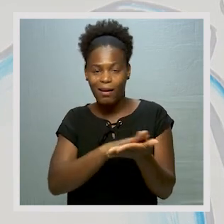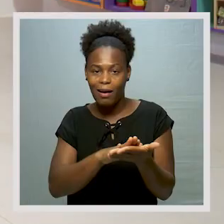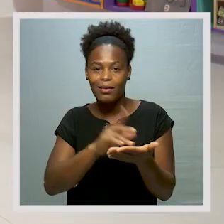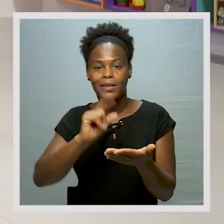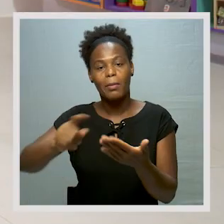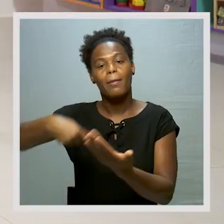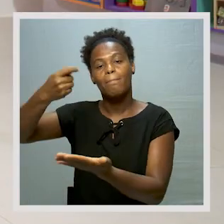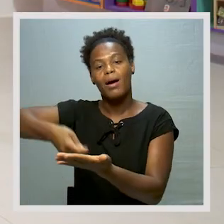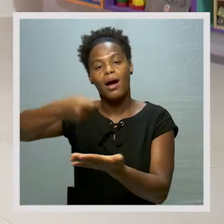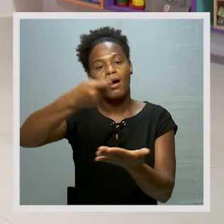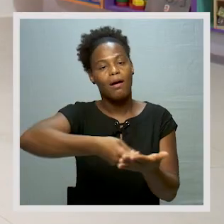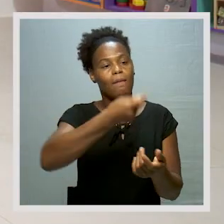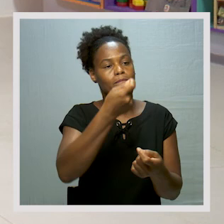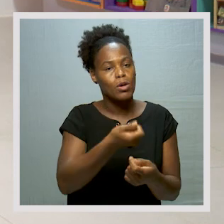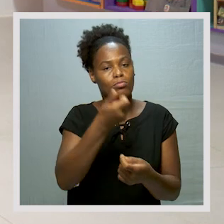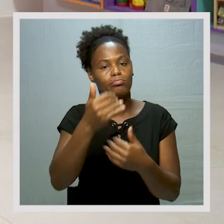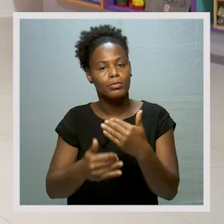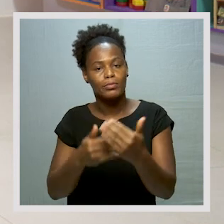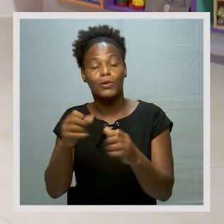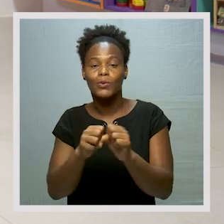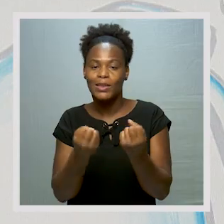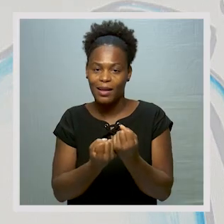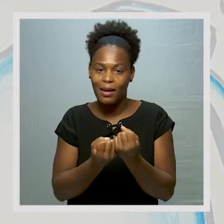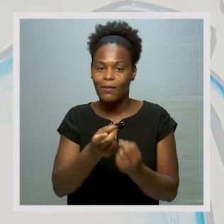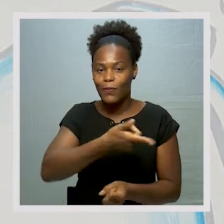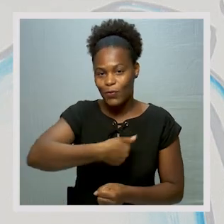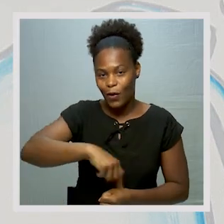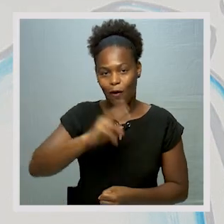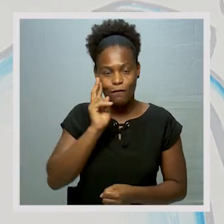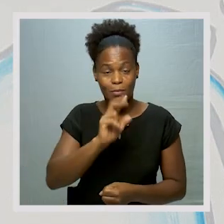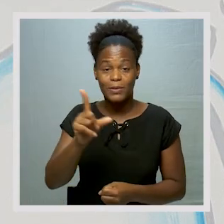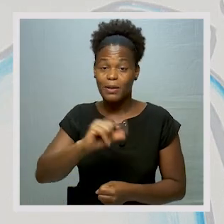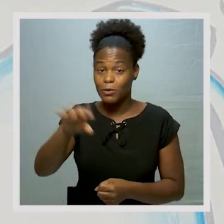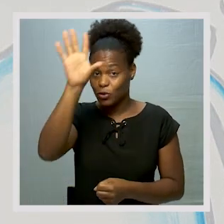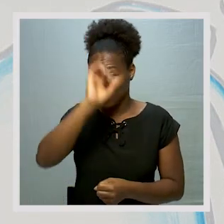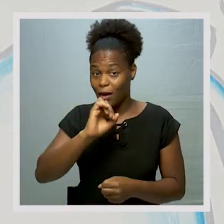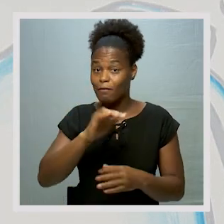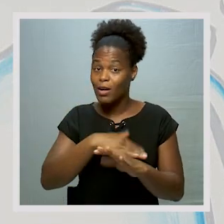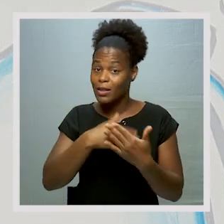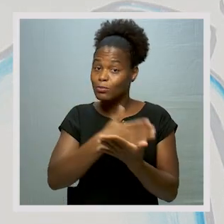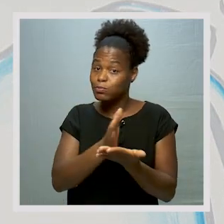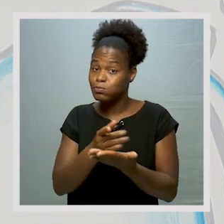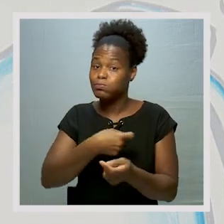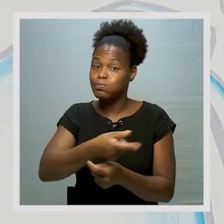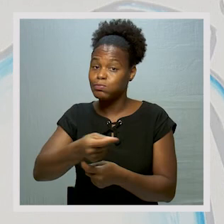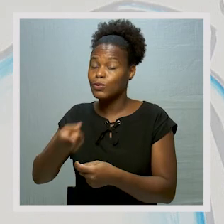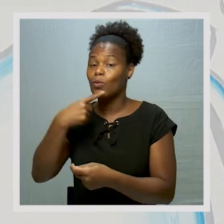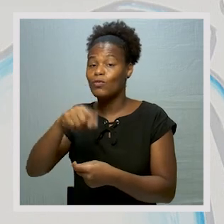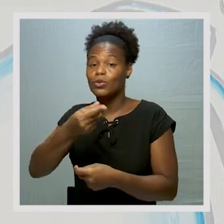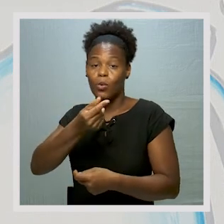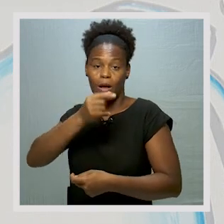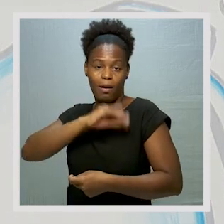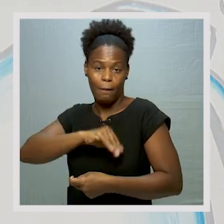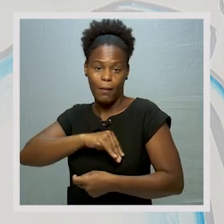gratuitos e pagando as prestações sociais. E nós vimos que o Estado faz a redistribuição do